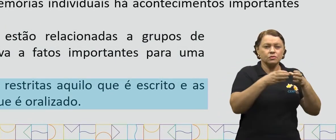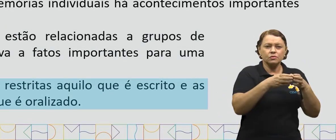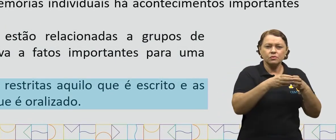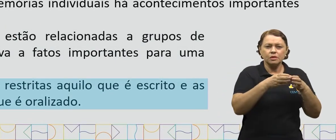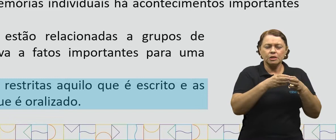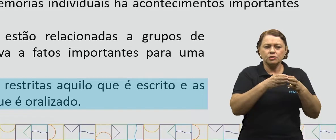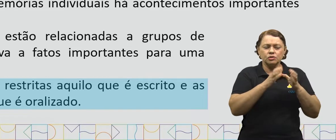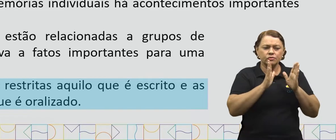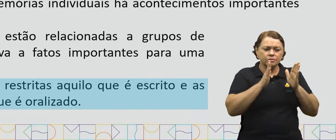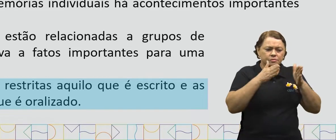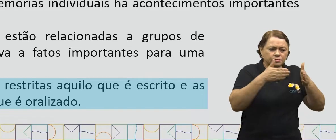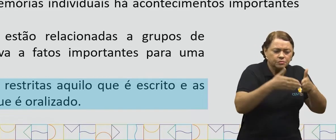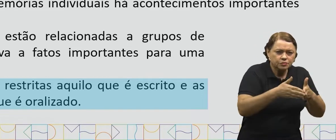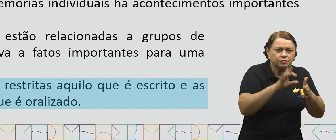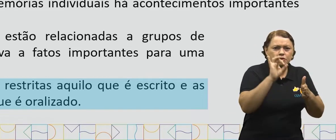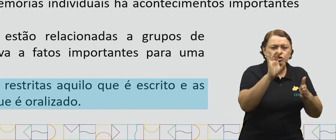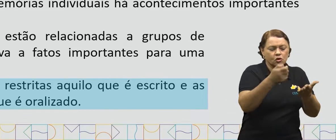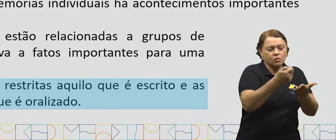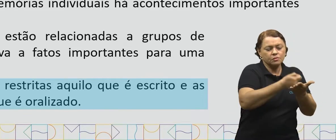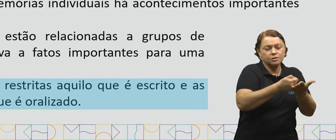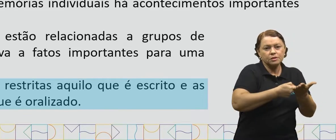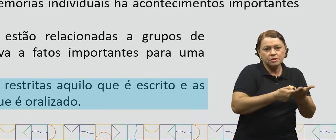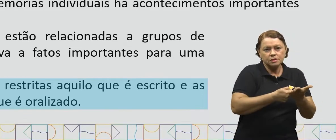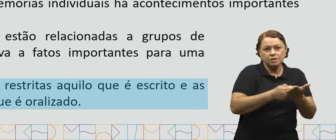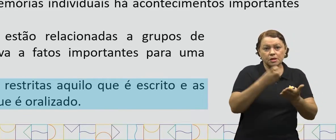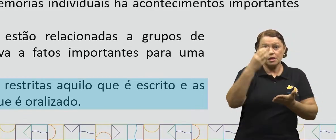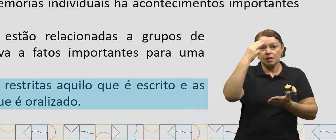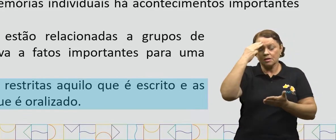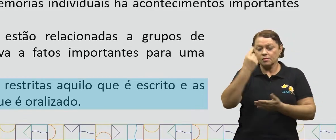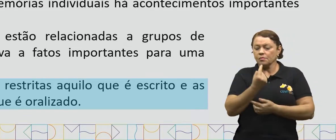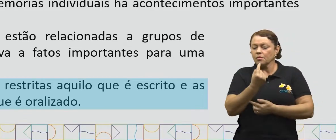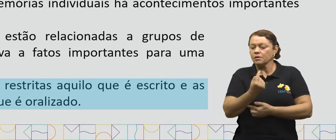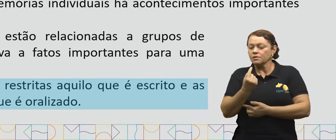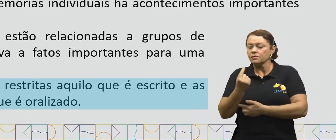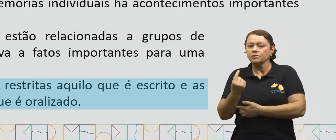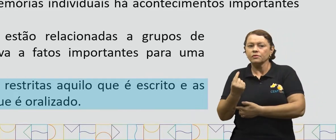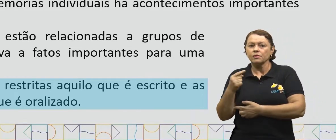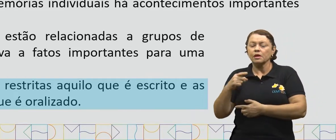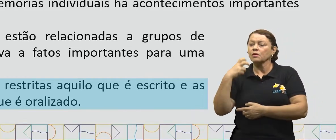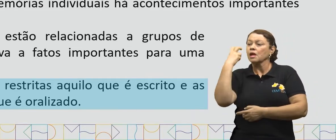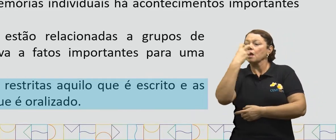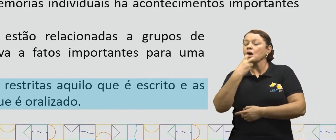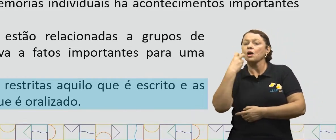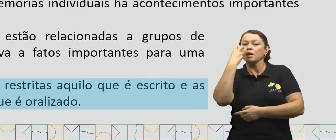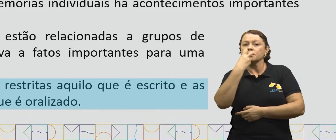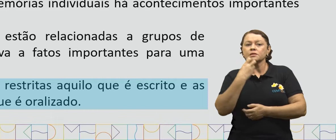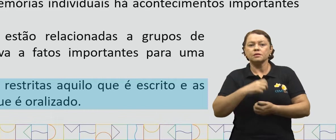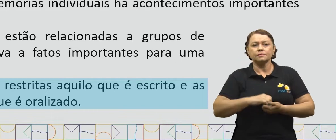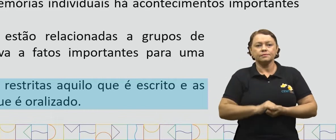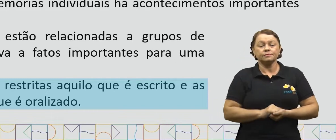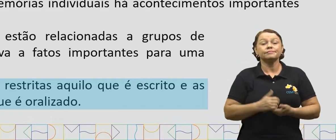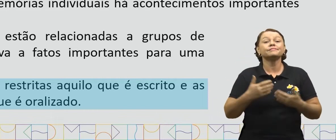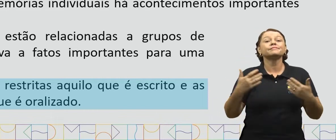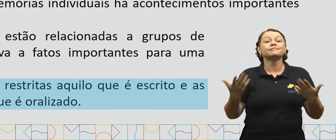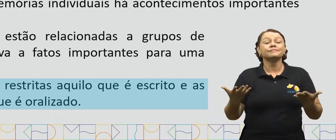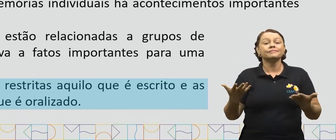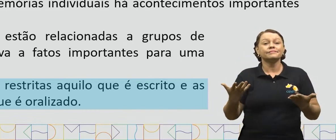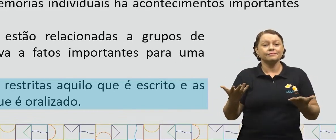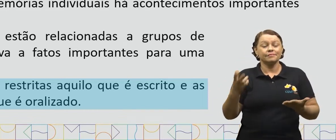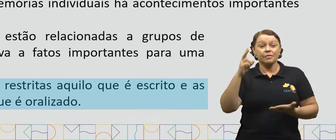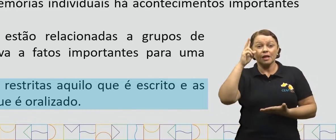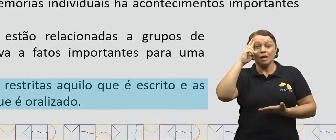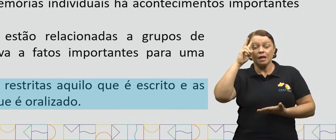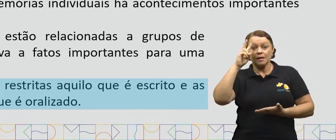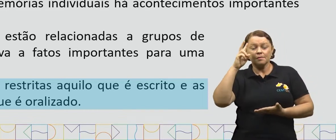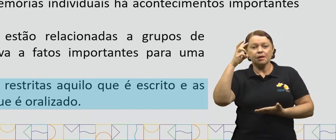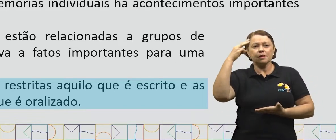são restritas àquilo que é escrito e as memórias individuais àquilo que é oralizado. E aí, lembrando